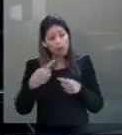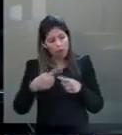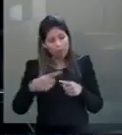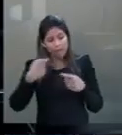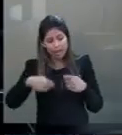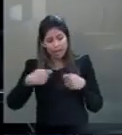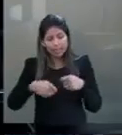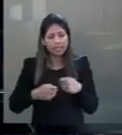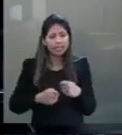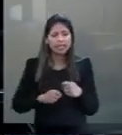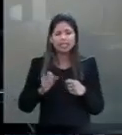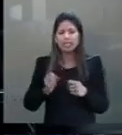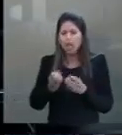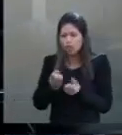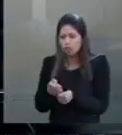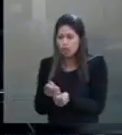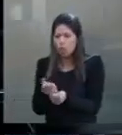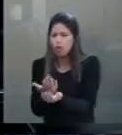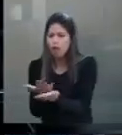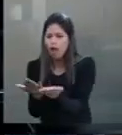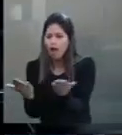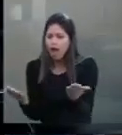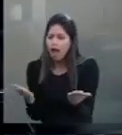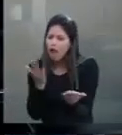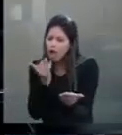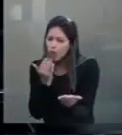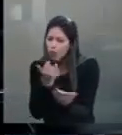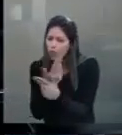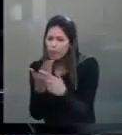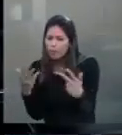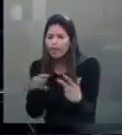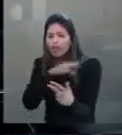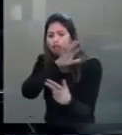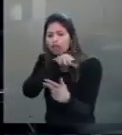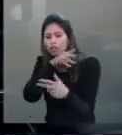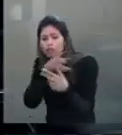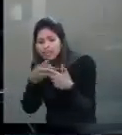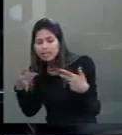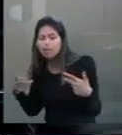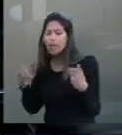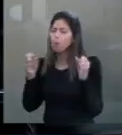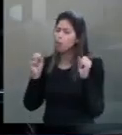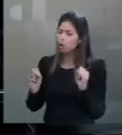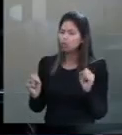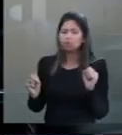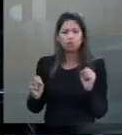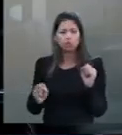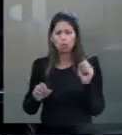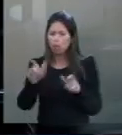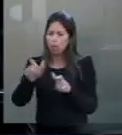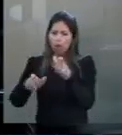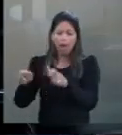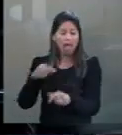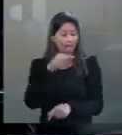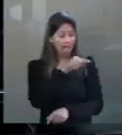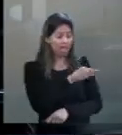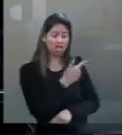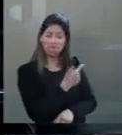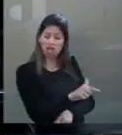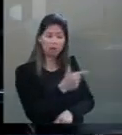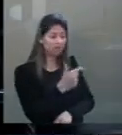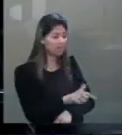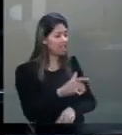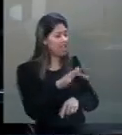lá onde está o suíno, onde está as aves. Então, para eles não tem feriado. Todo